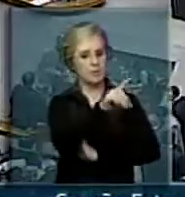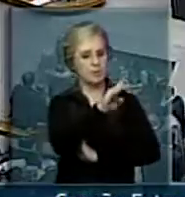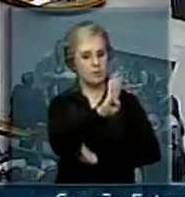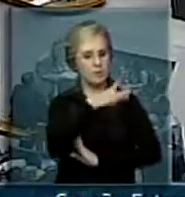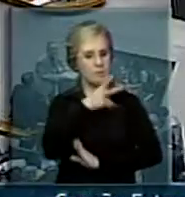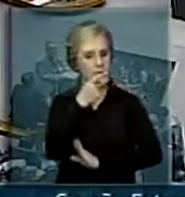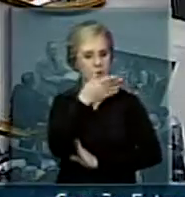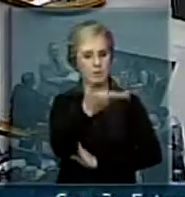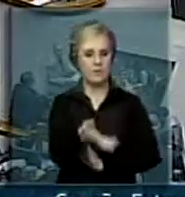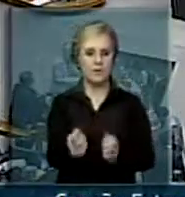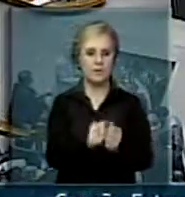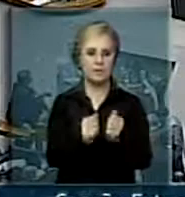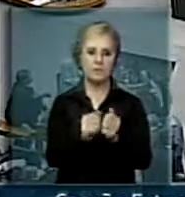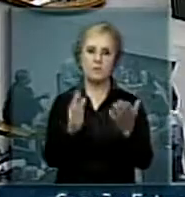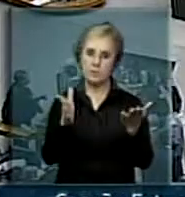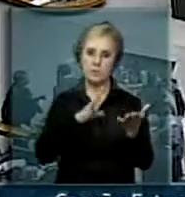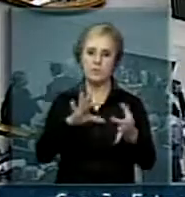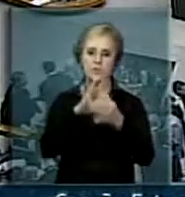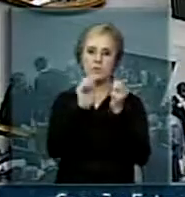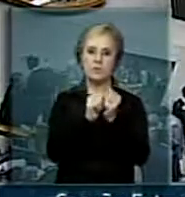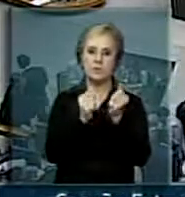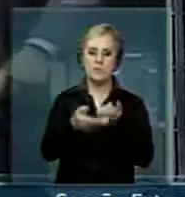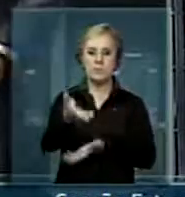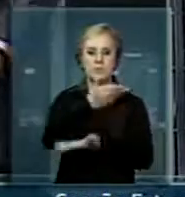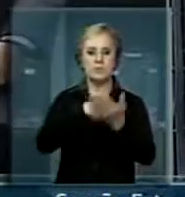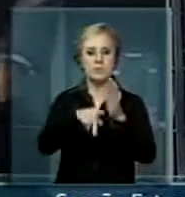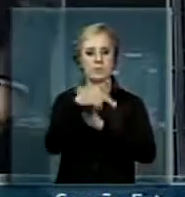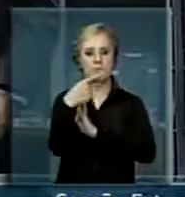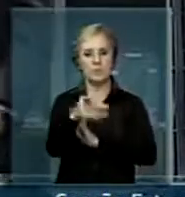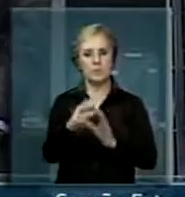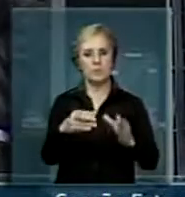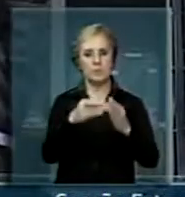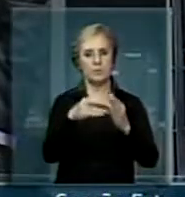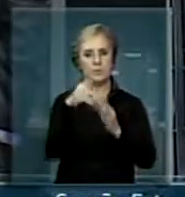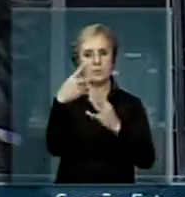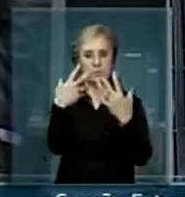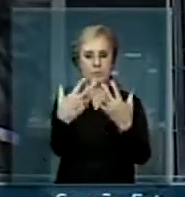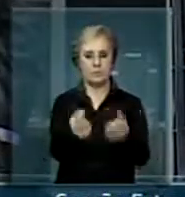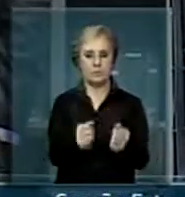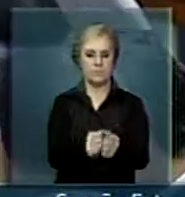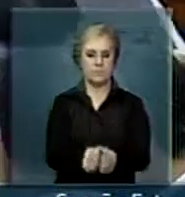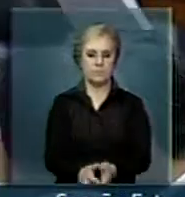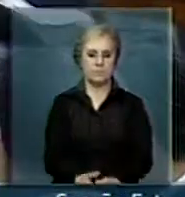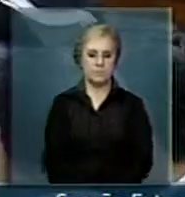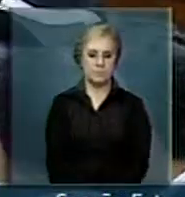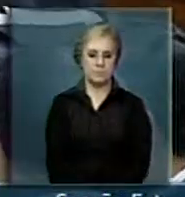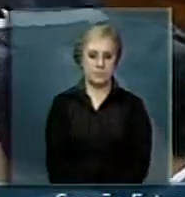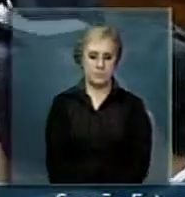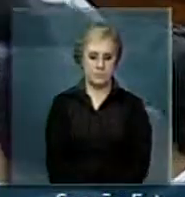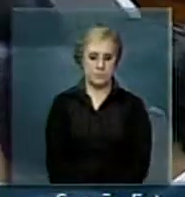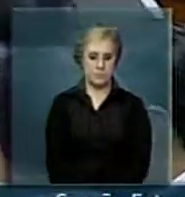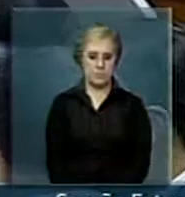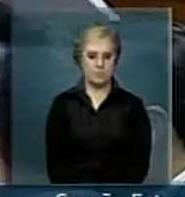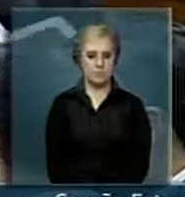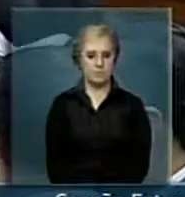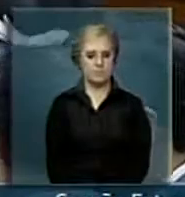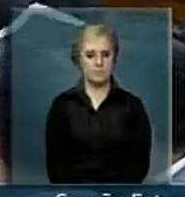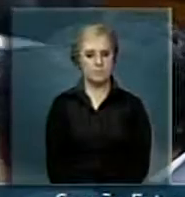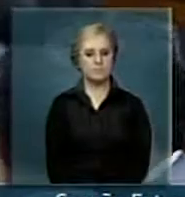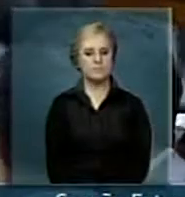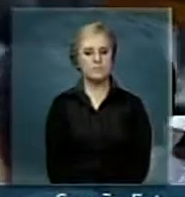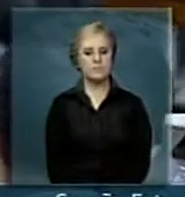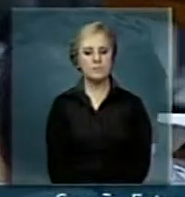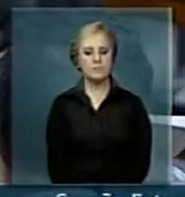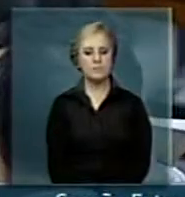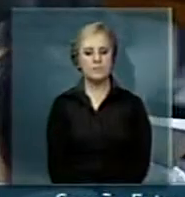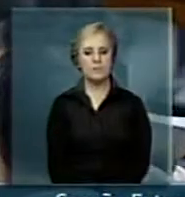Perfeitamente. Vossa Excelência tome as medidas regimentais que tiverem a sua coisa para uma questão de ordem, senhor presidente. Uma questão de ordem. Senhor presidente,